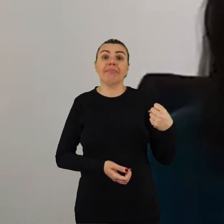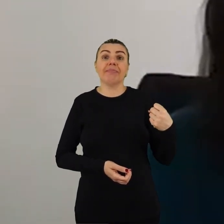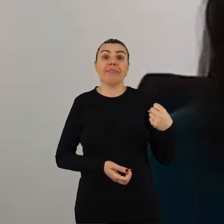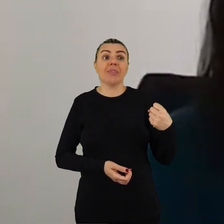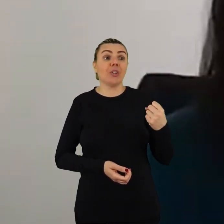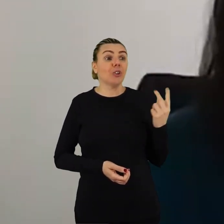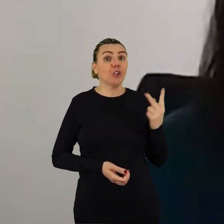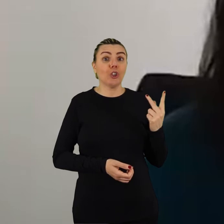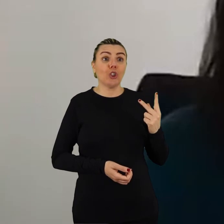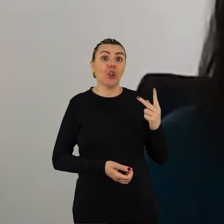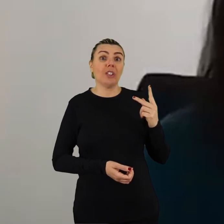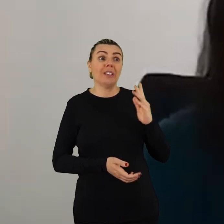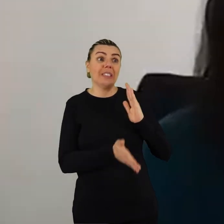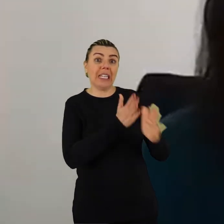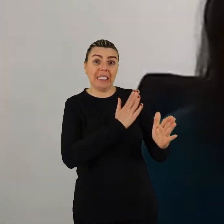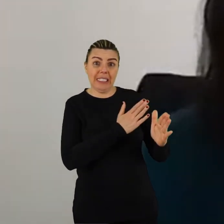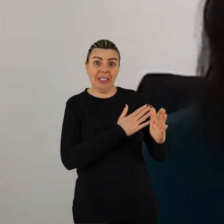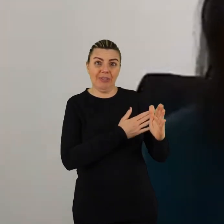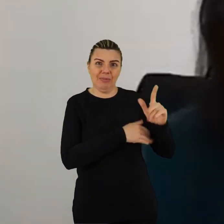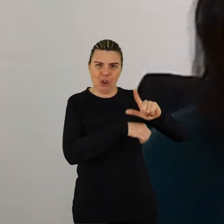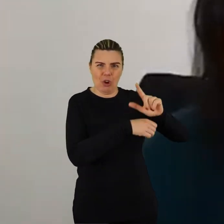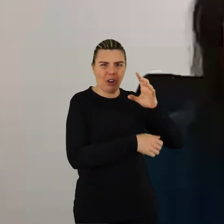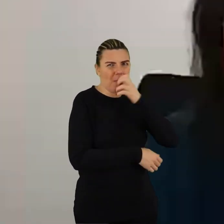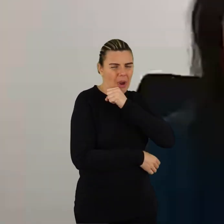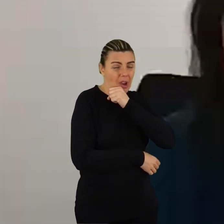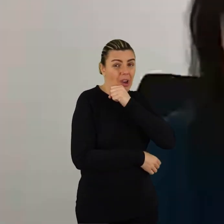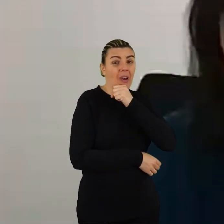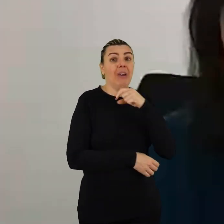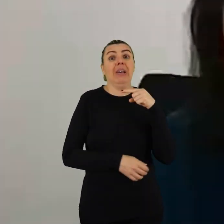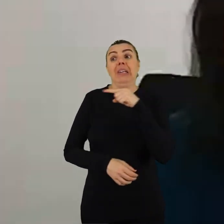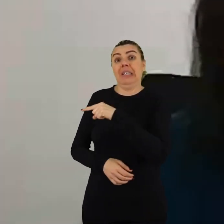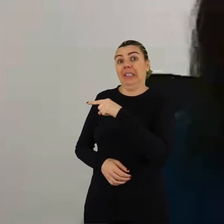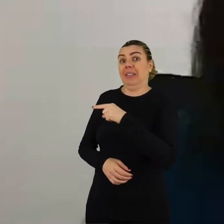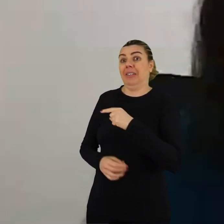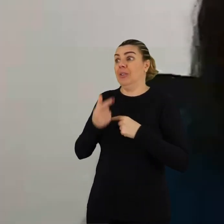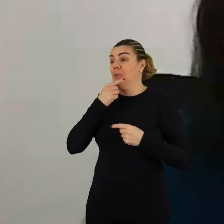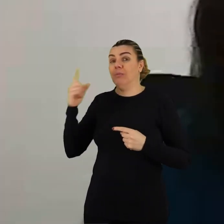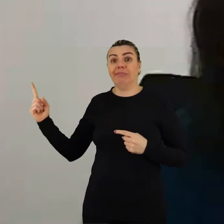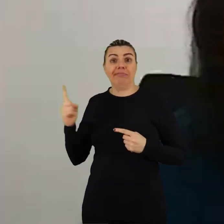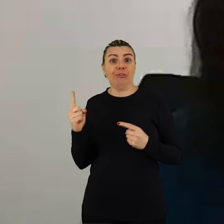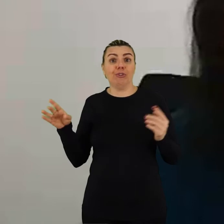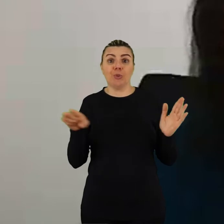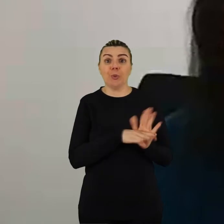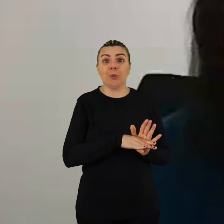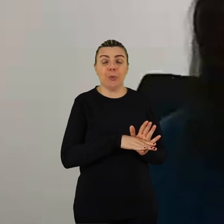Quando a gente estava saindo da padaria, o André chegou.